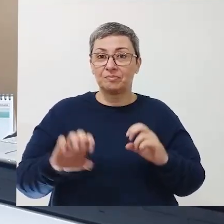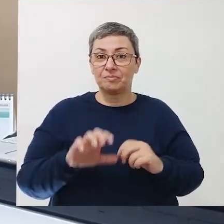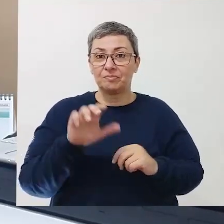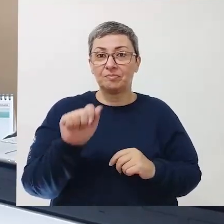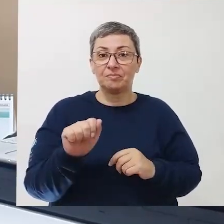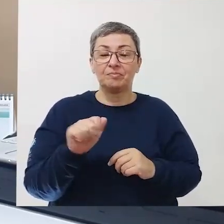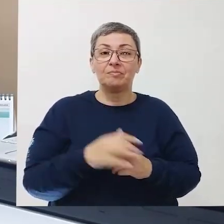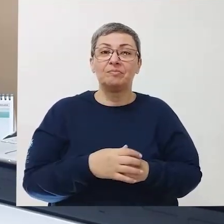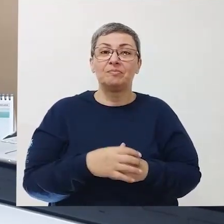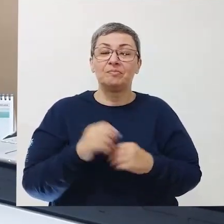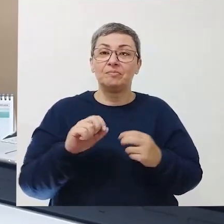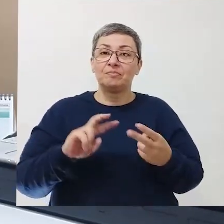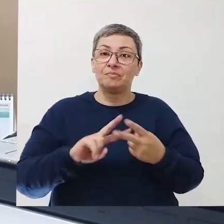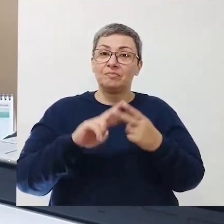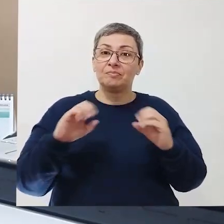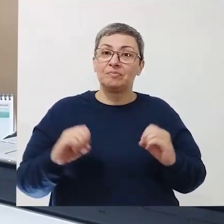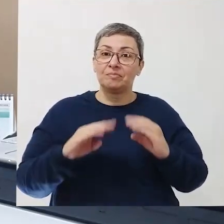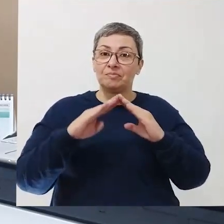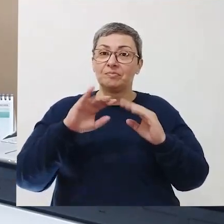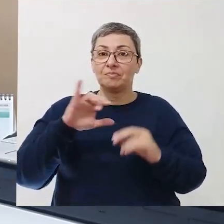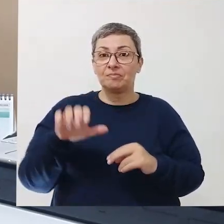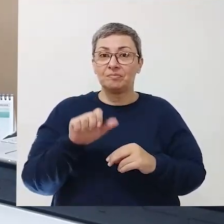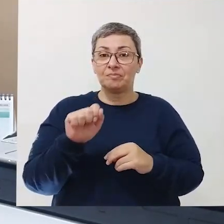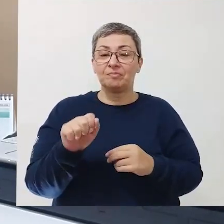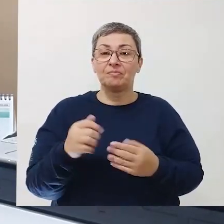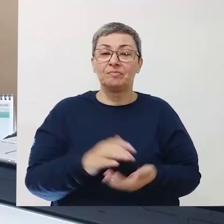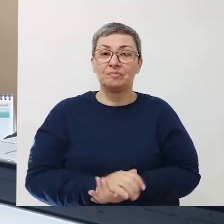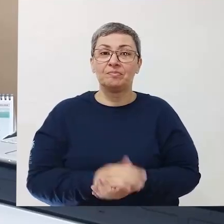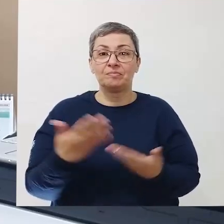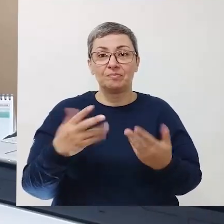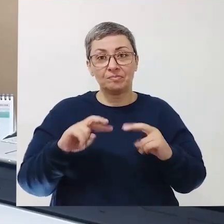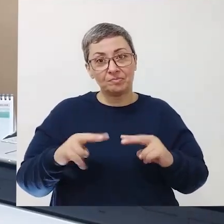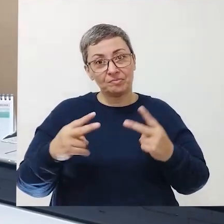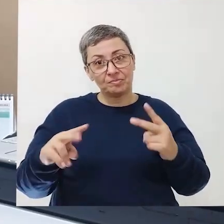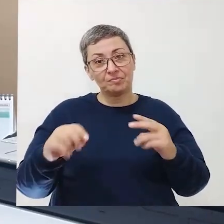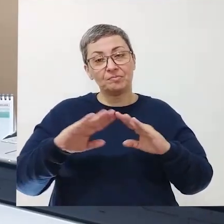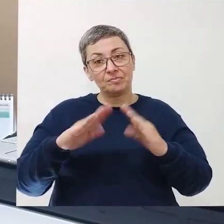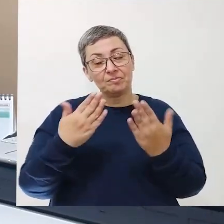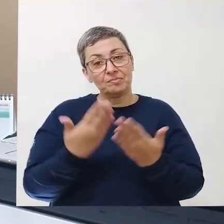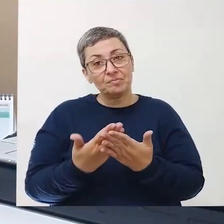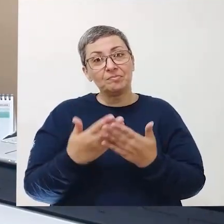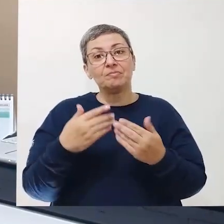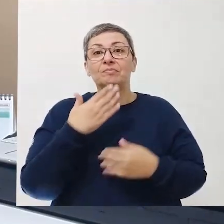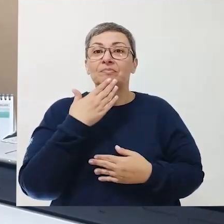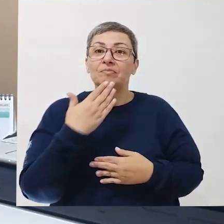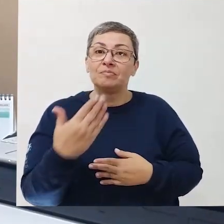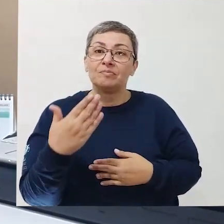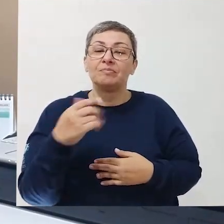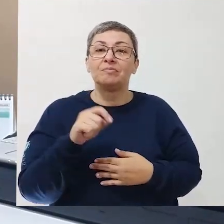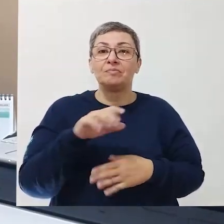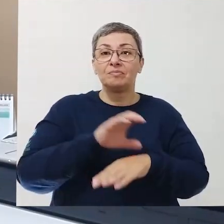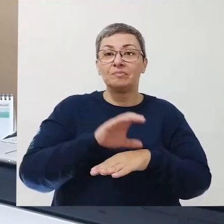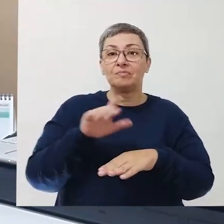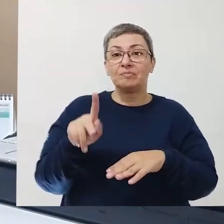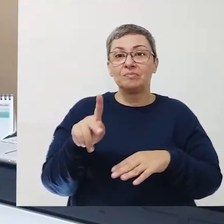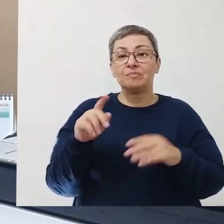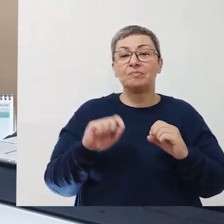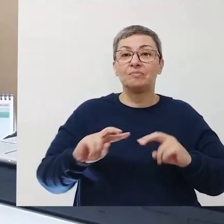Proposta de atividade de hoje Com o isolamento social O uso das mídias sociais